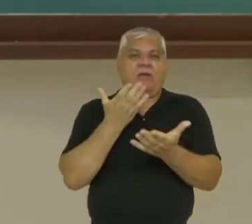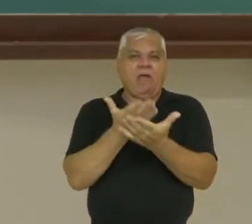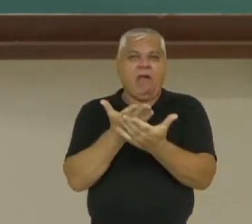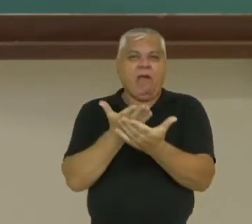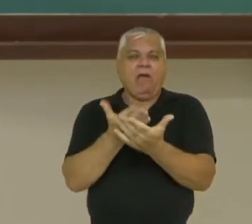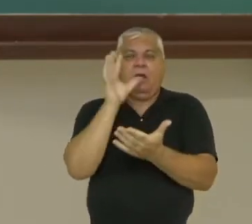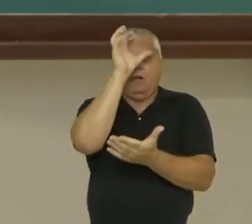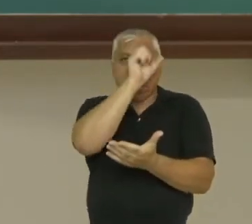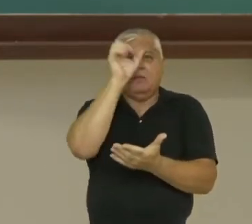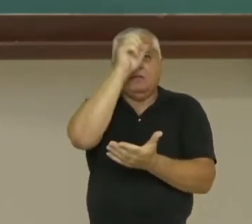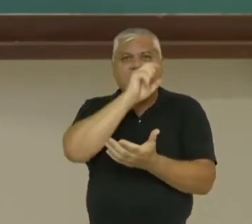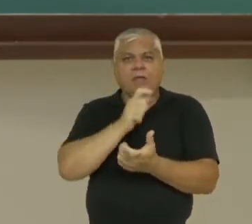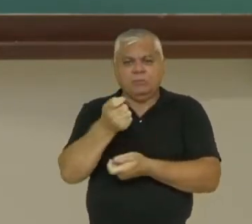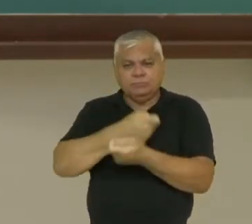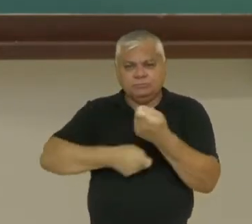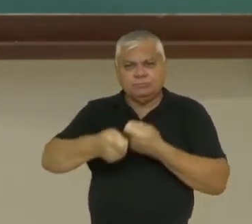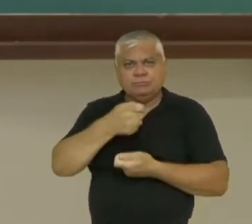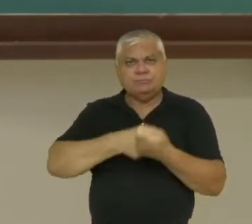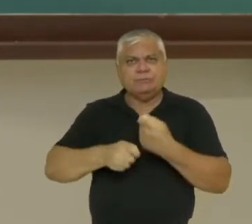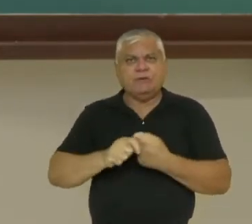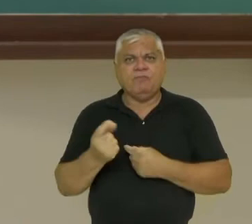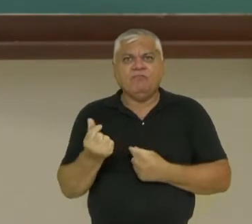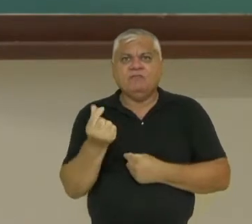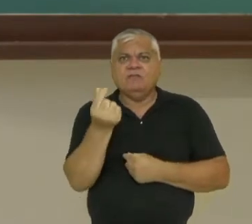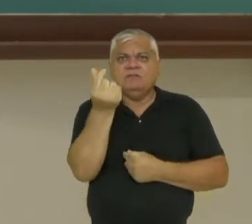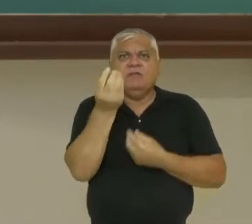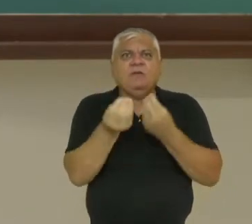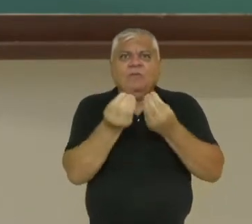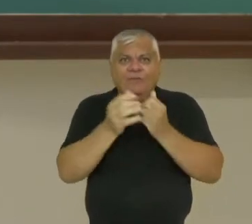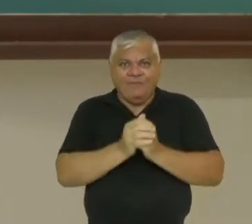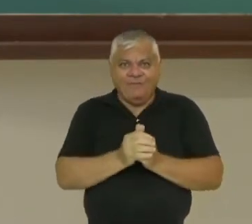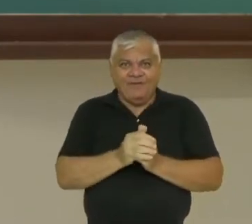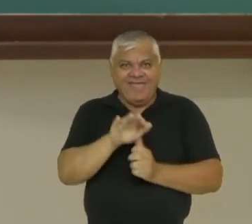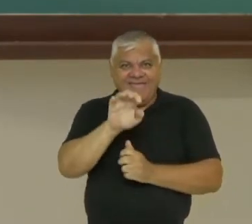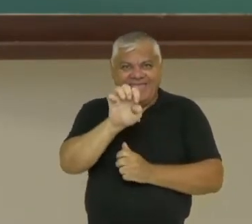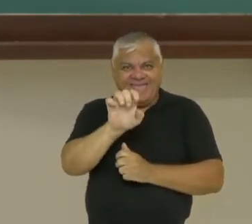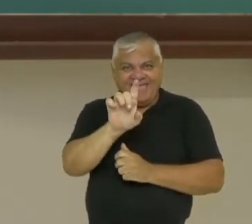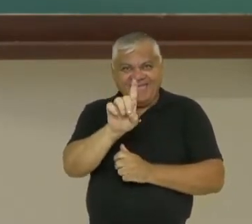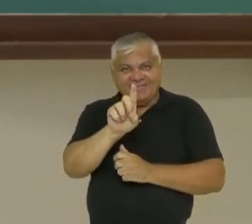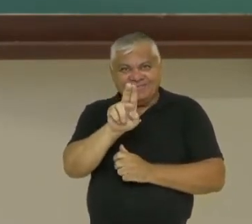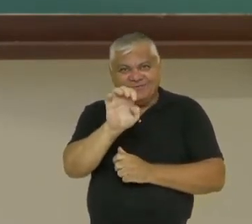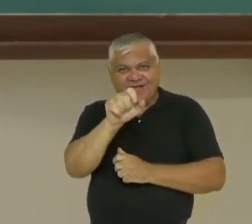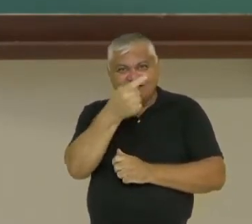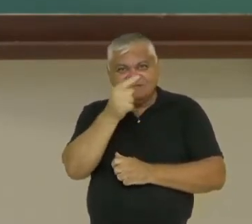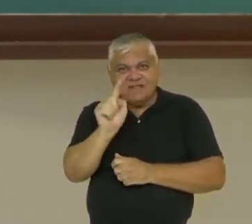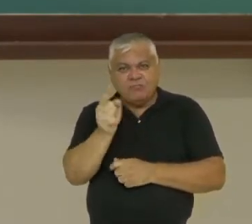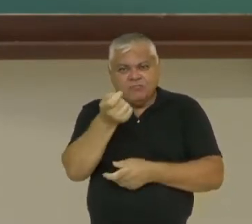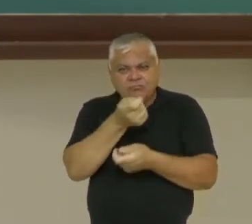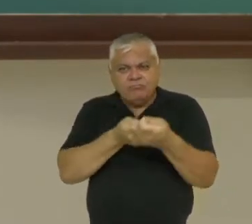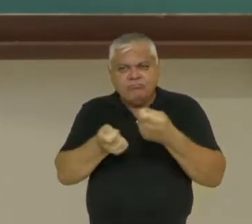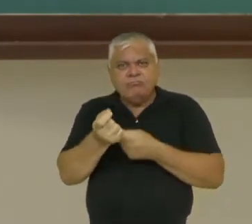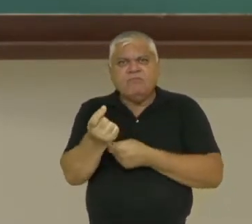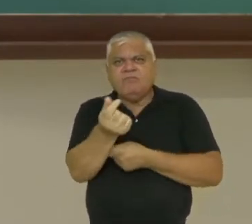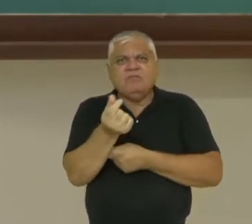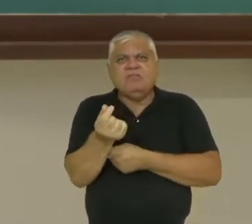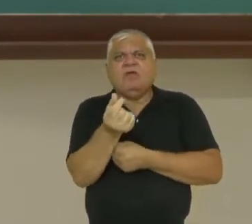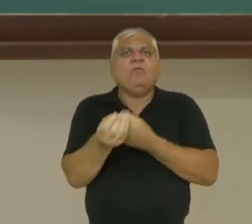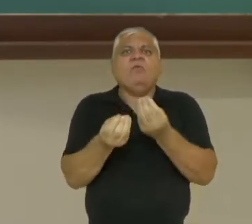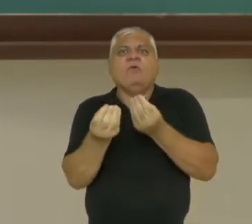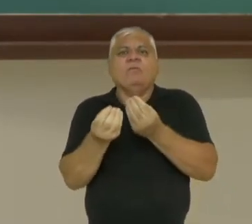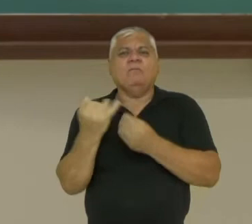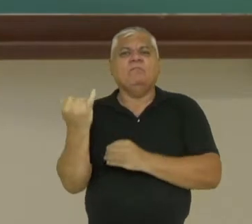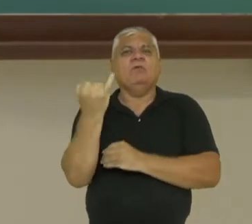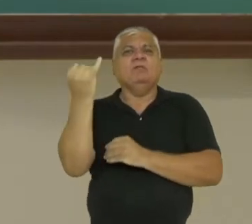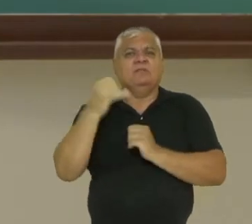educação financeira? Vocês saberiam me dizer qual que as importâncias que vocês poderiam listar? O que seria importante? O que